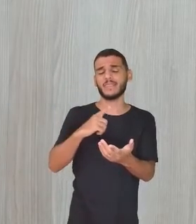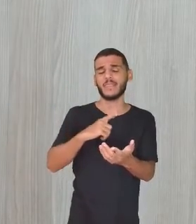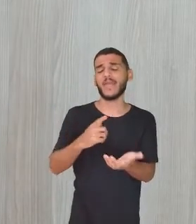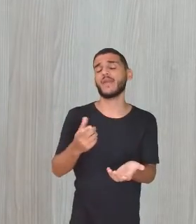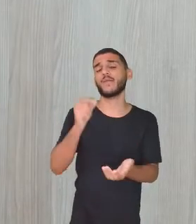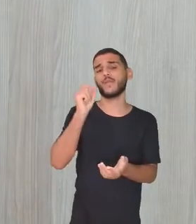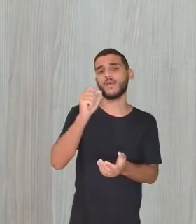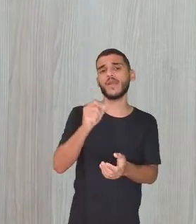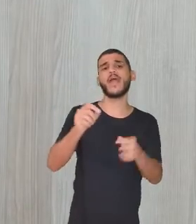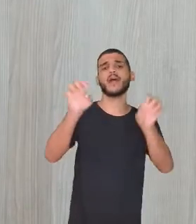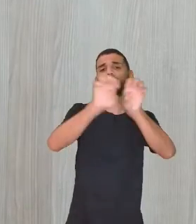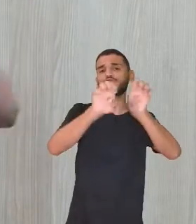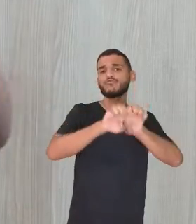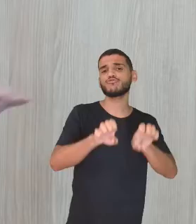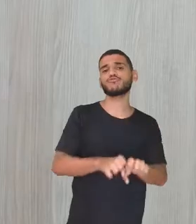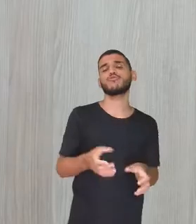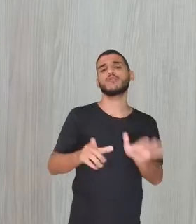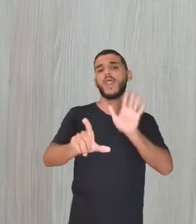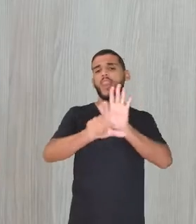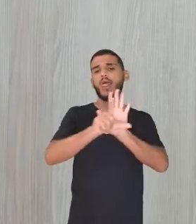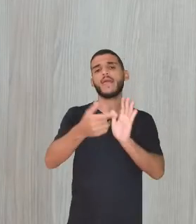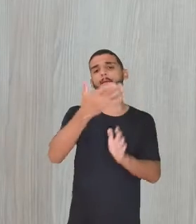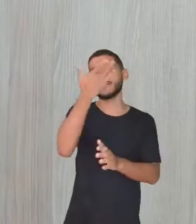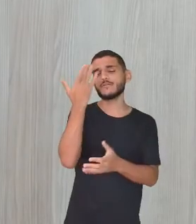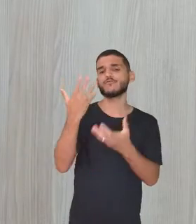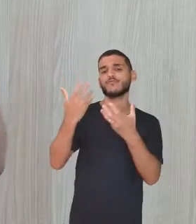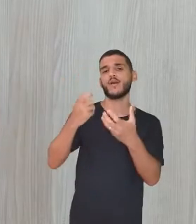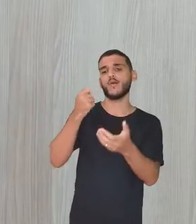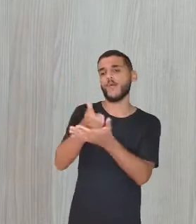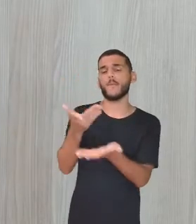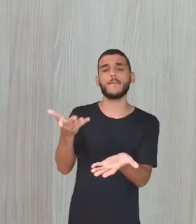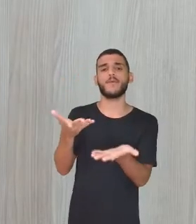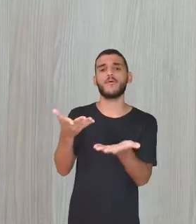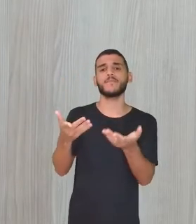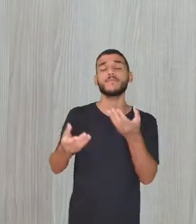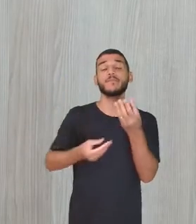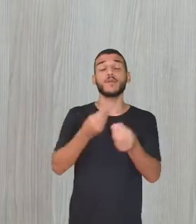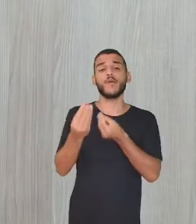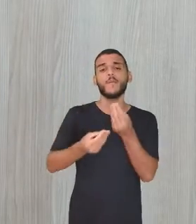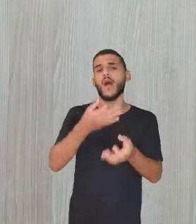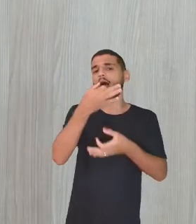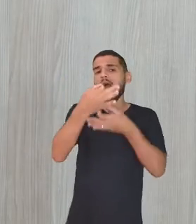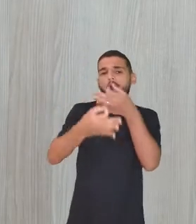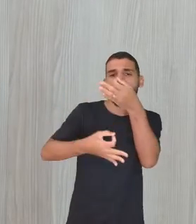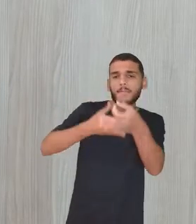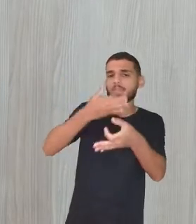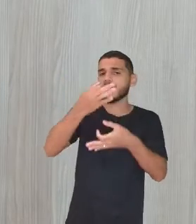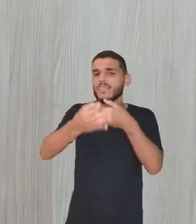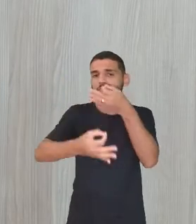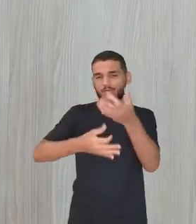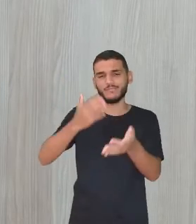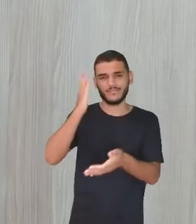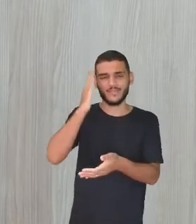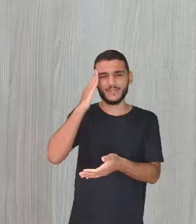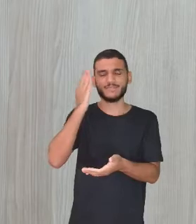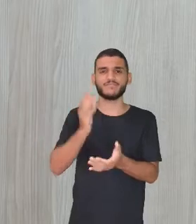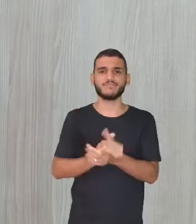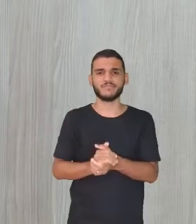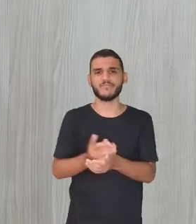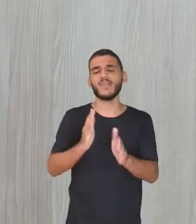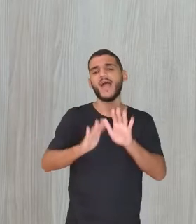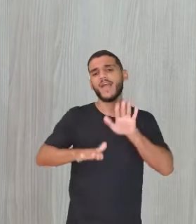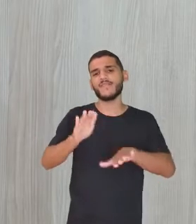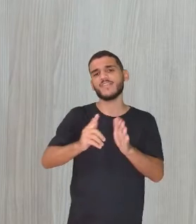de Defesa do Consumidor, tererei, tererei, tererei. O que é que eu estou fazendo aqui? Argumentando, mesmo em um gênero que talvez a gente